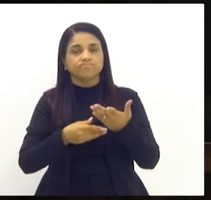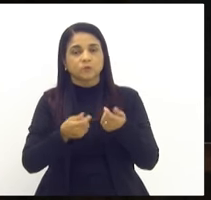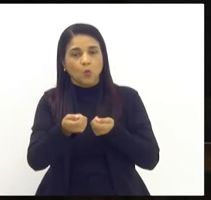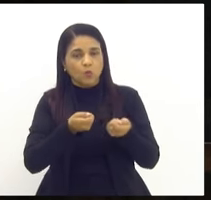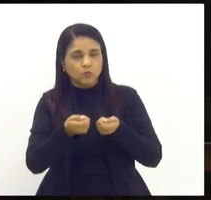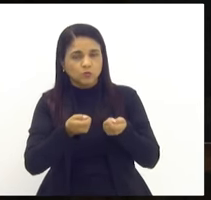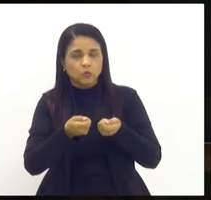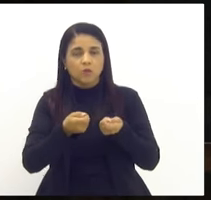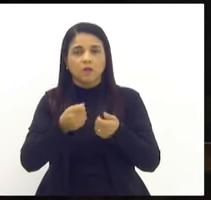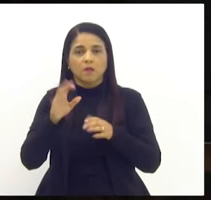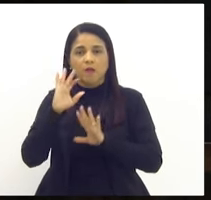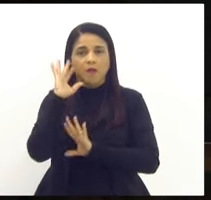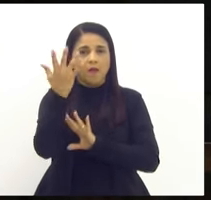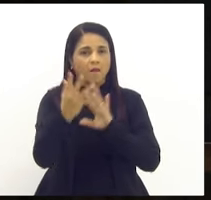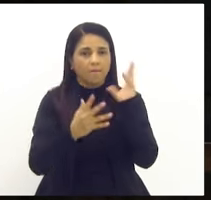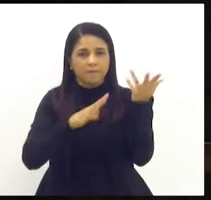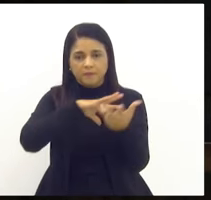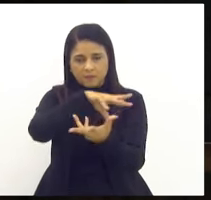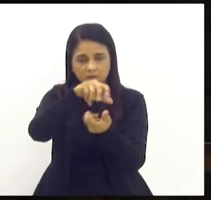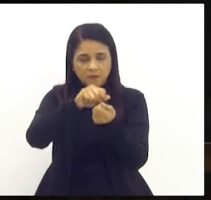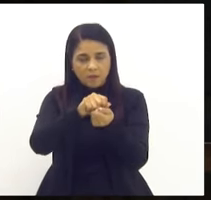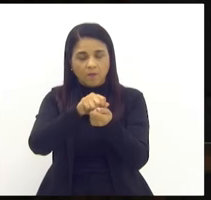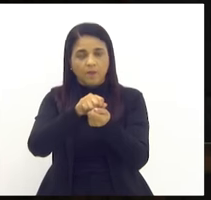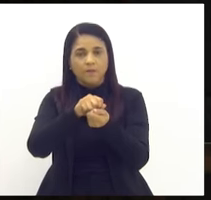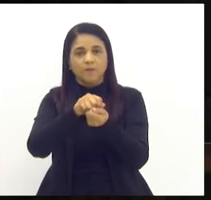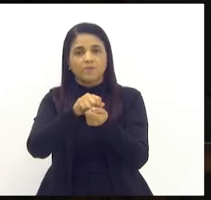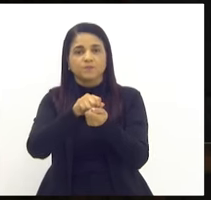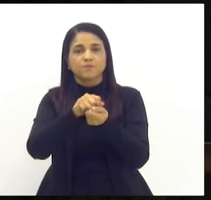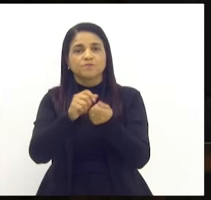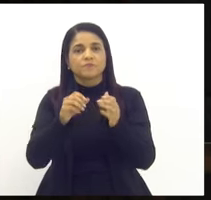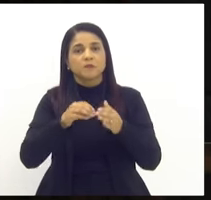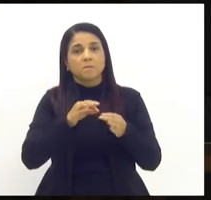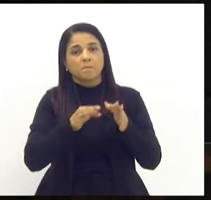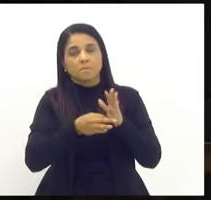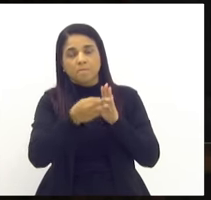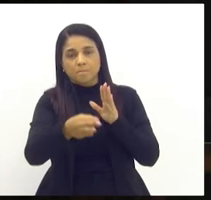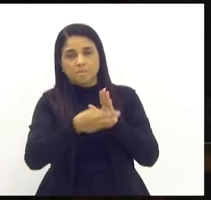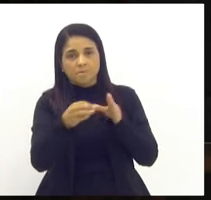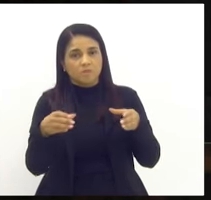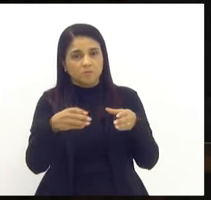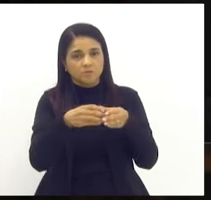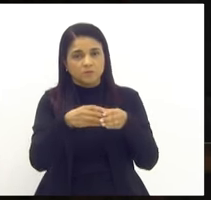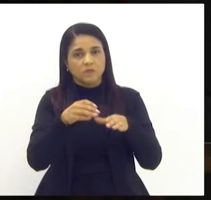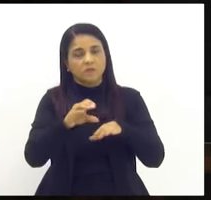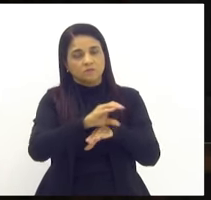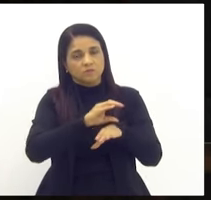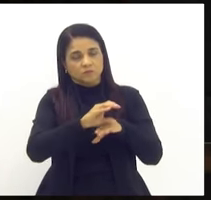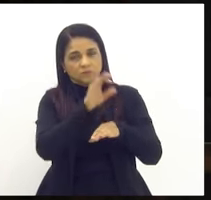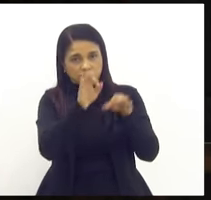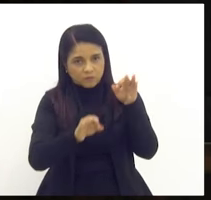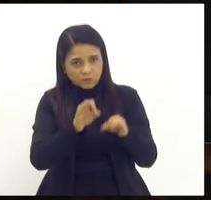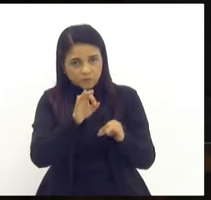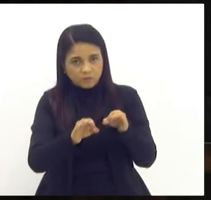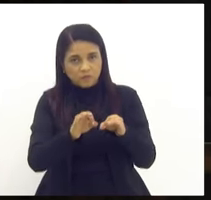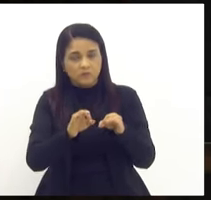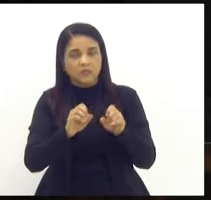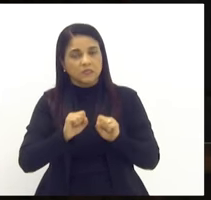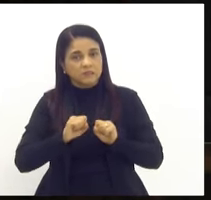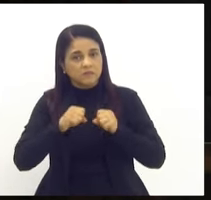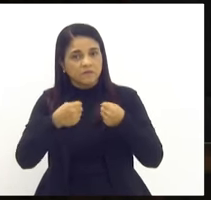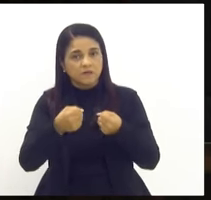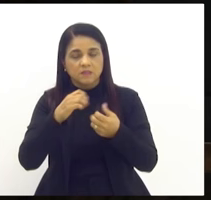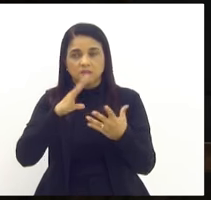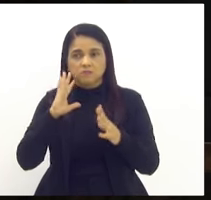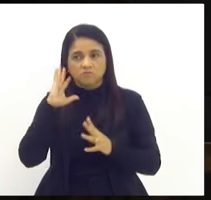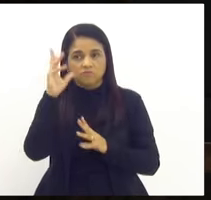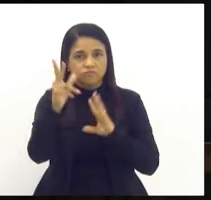fecan e dá outras providências pendendo de pareceres das comissões constituição Justiça defesa no meio